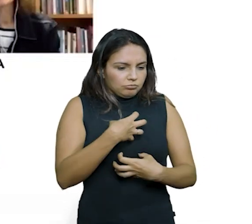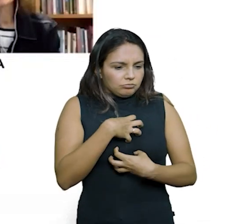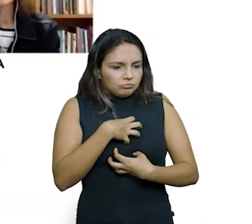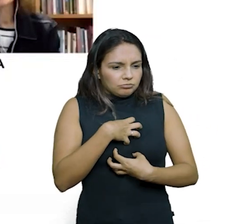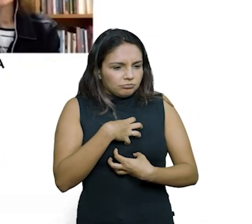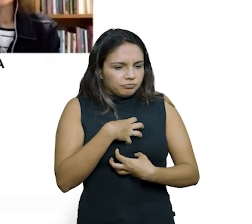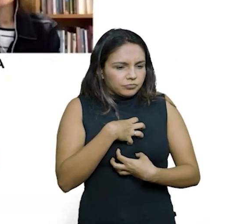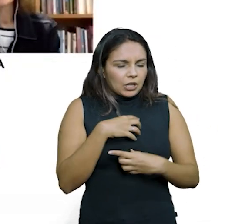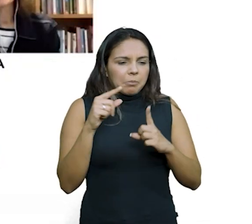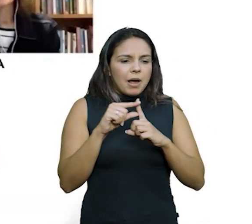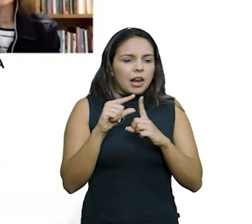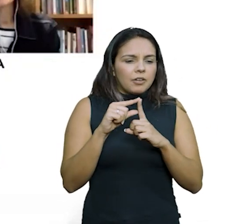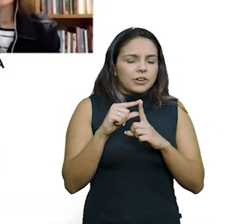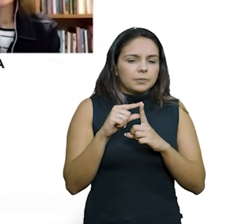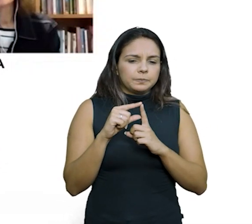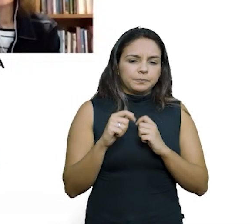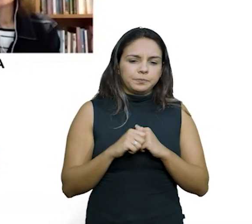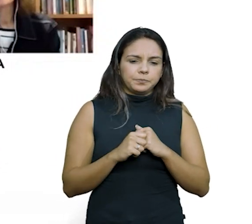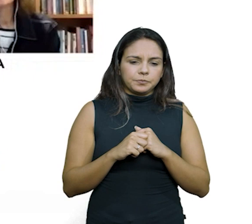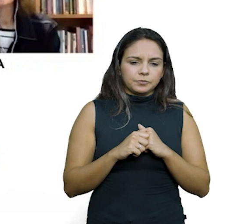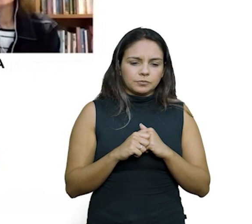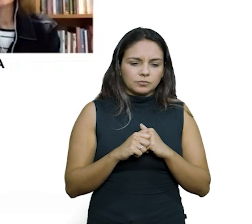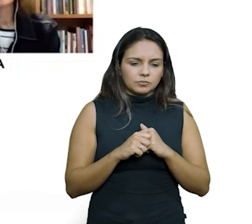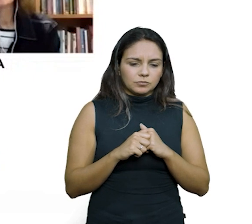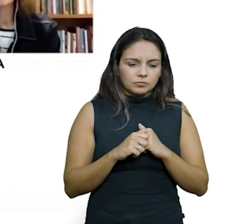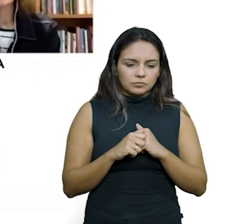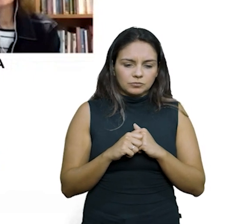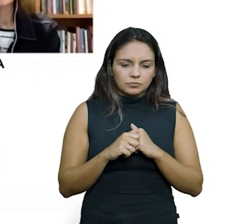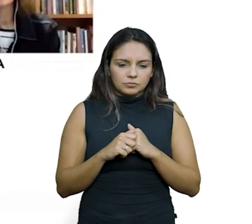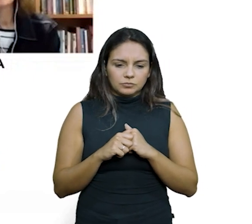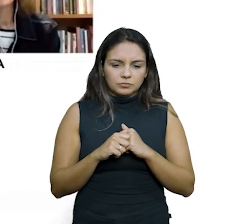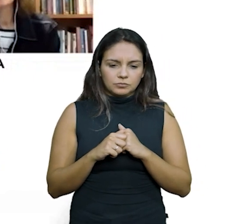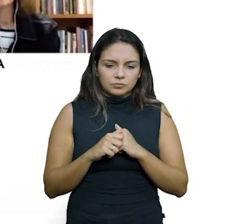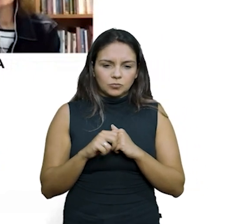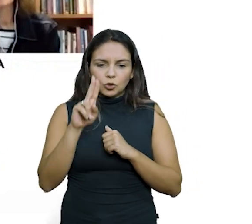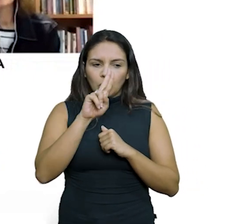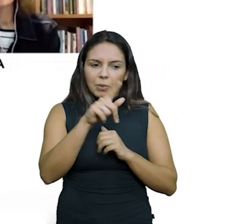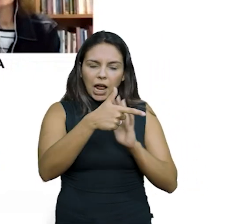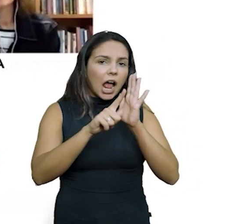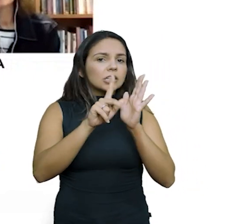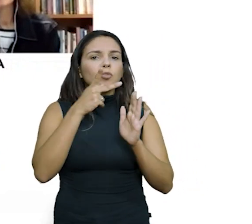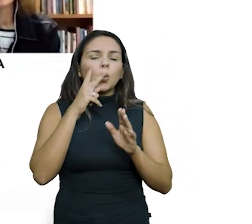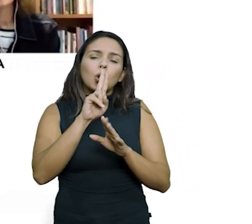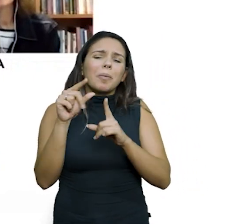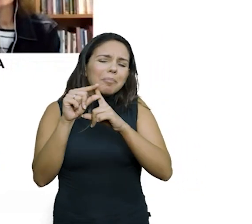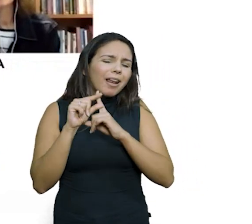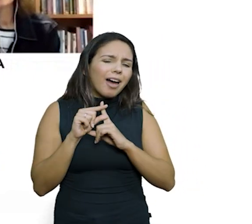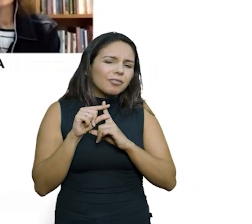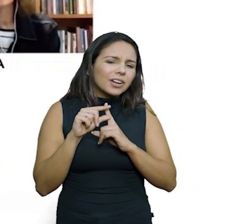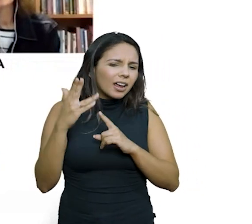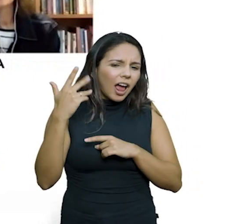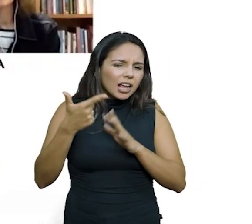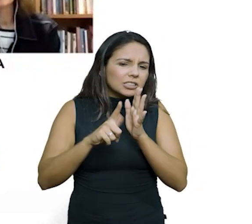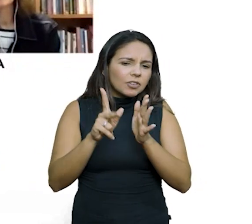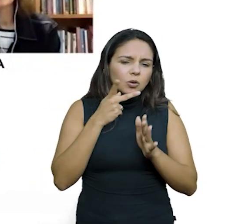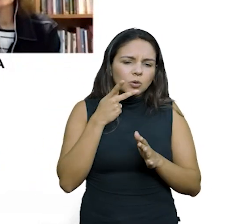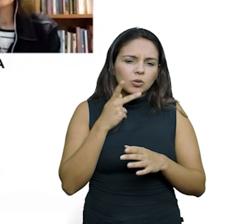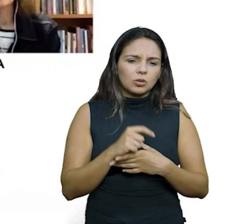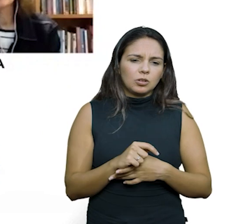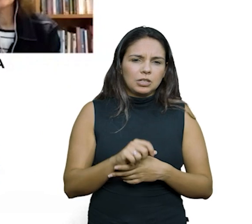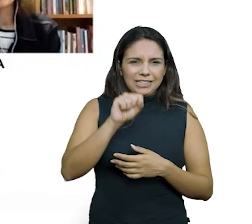Alento, será? Não, é sobre aquilo que você disse que é necessário ter feito, eu esqueci a palavra que você usou.